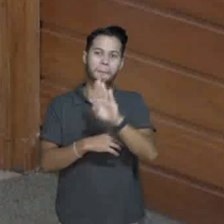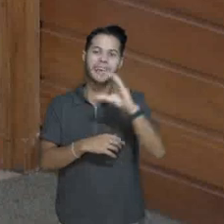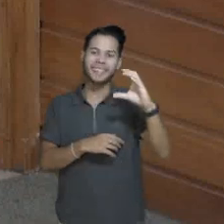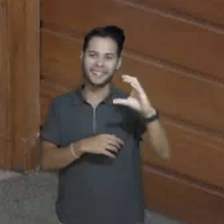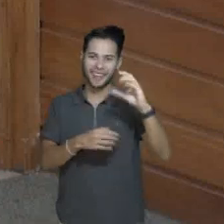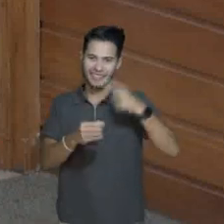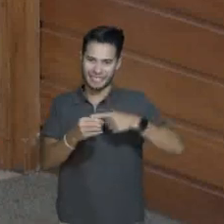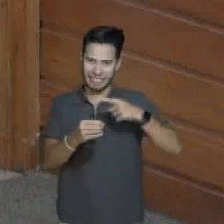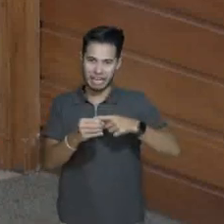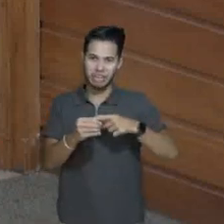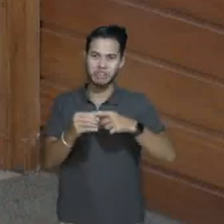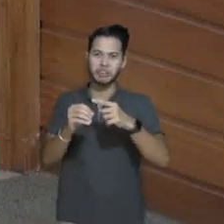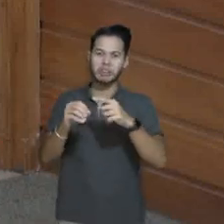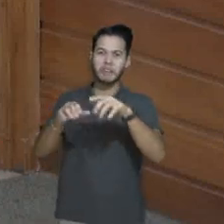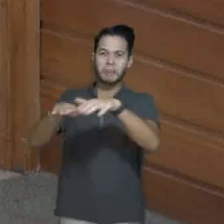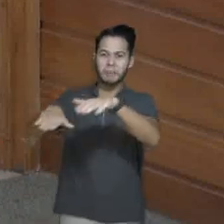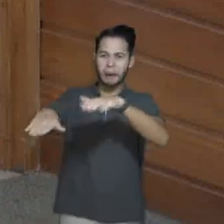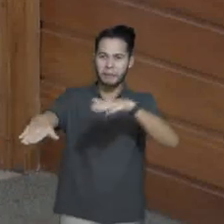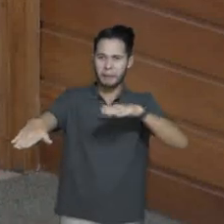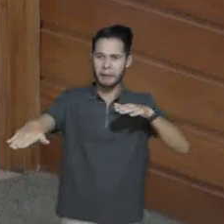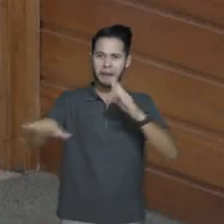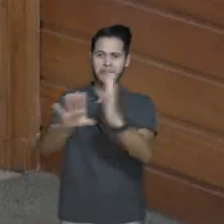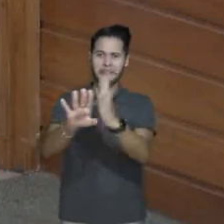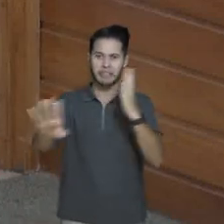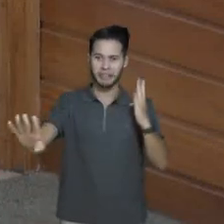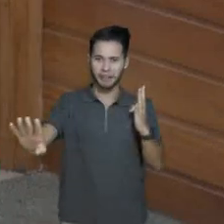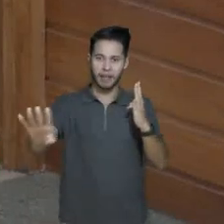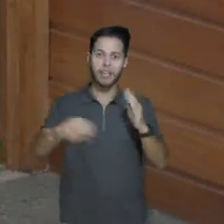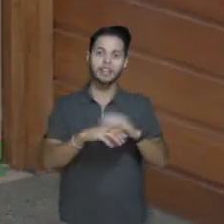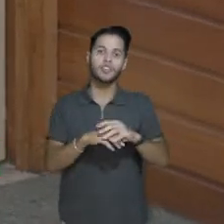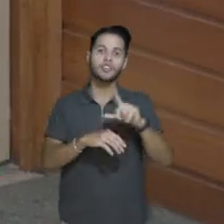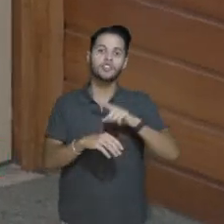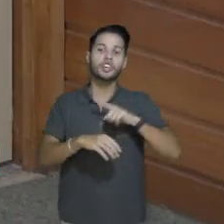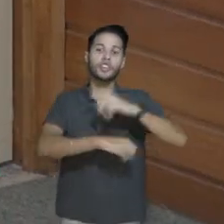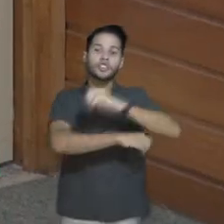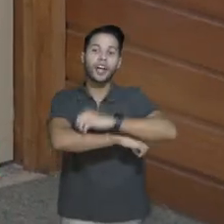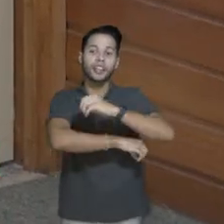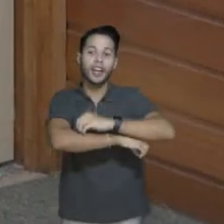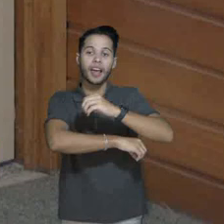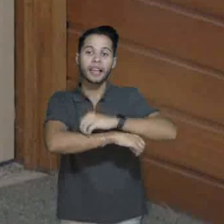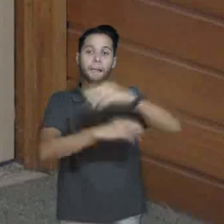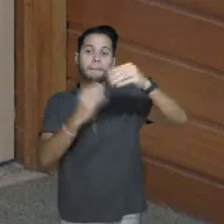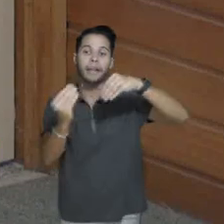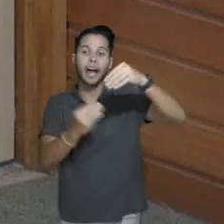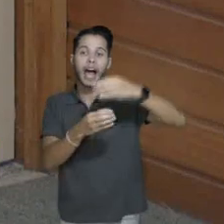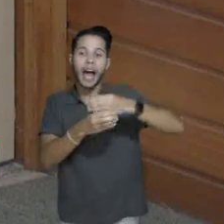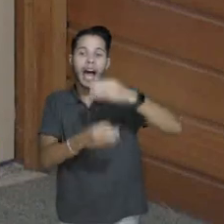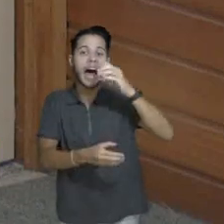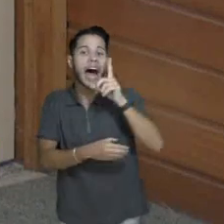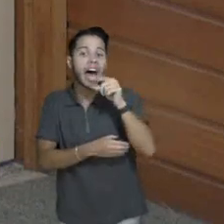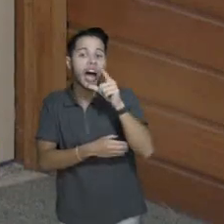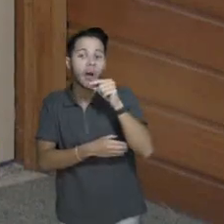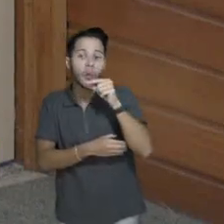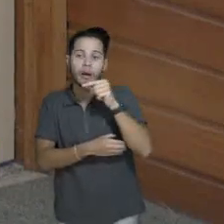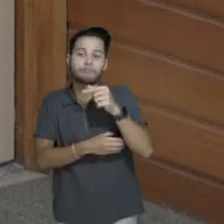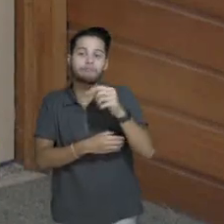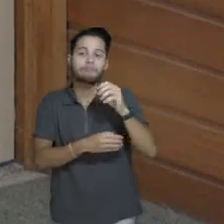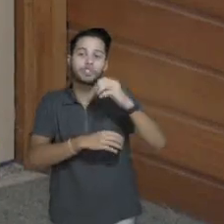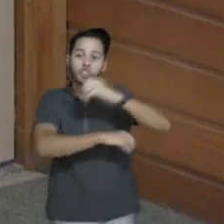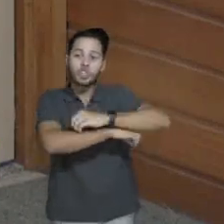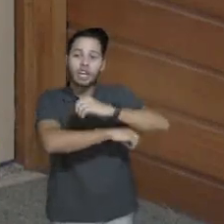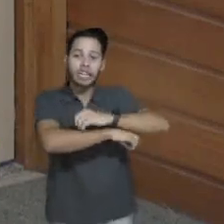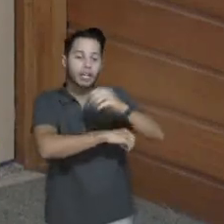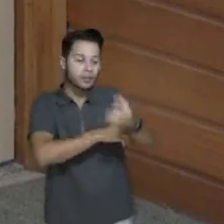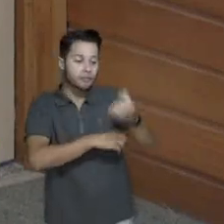BR e ele abriu a janela e jogou uma garrafinha de plástico de água né parado tudo parado não vinha carro